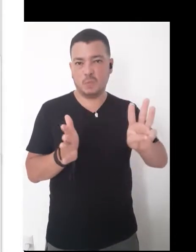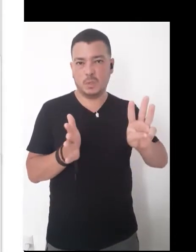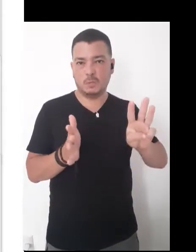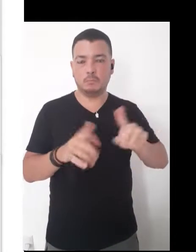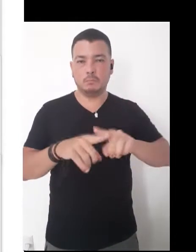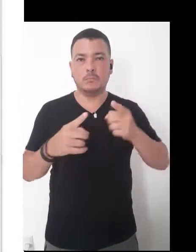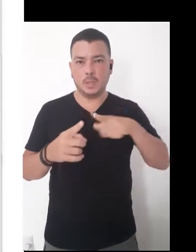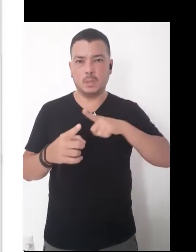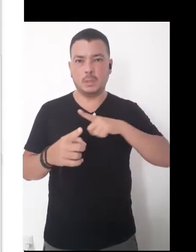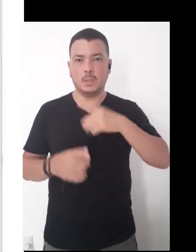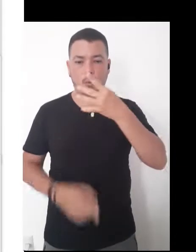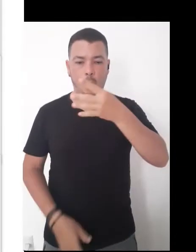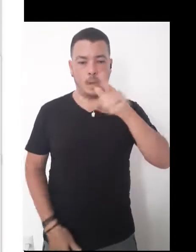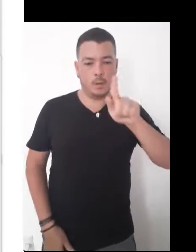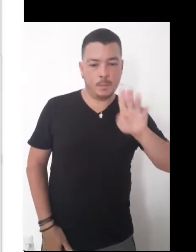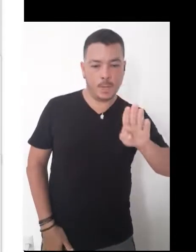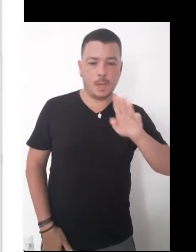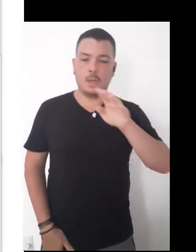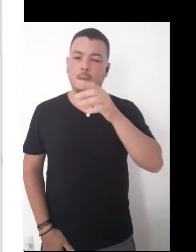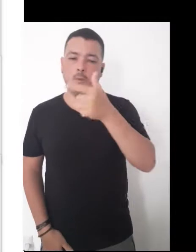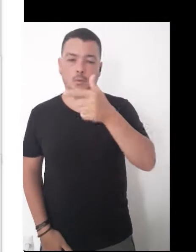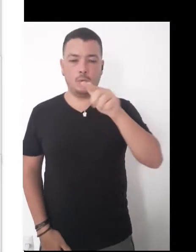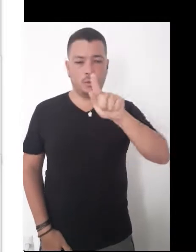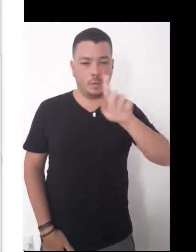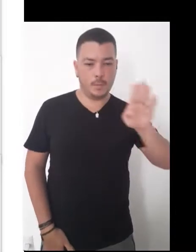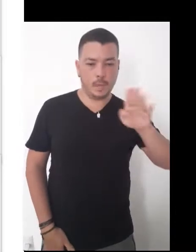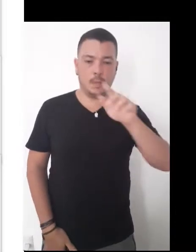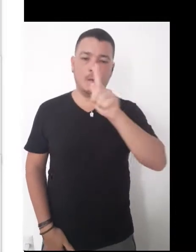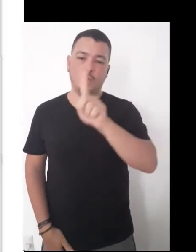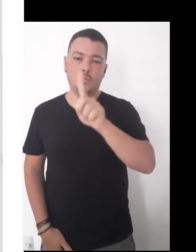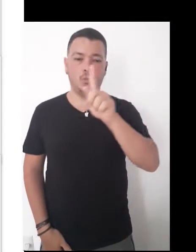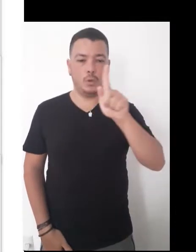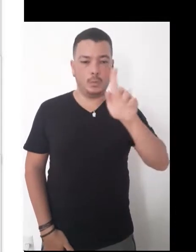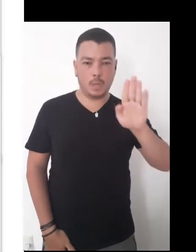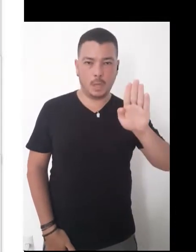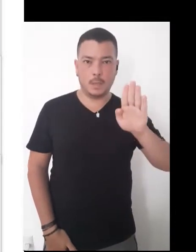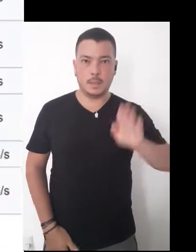tem escrito 4 GB, 2 GB, 1 GB e assim por diante.